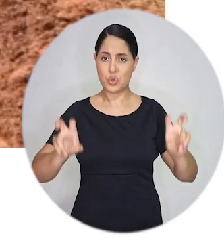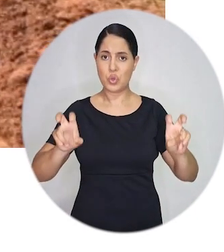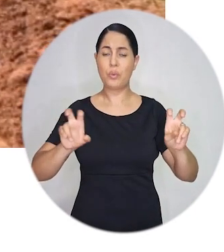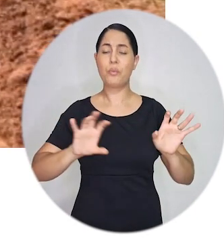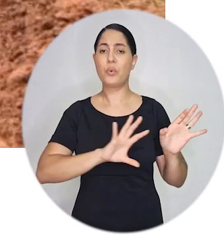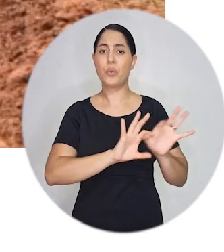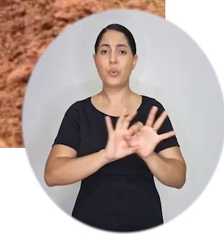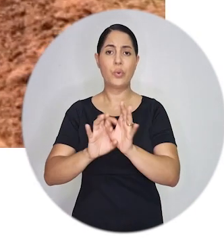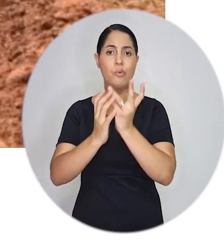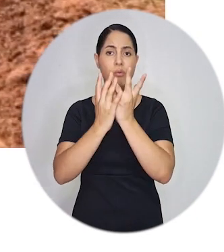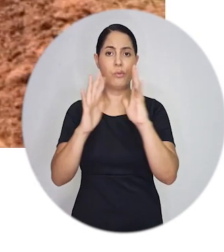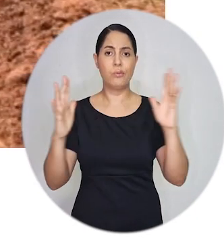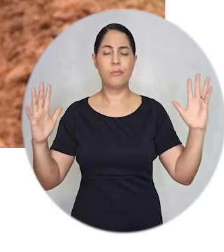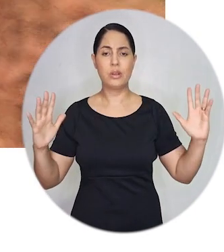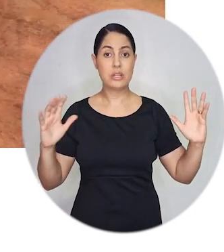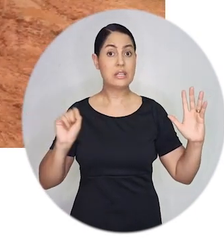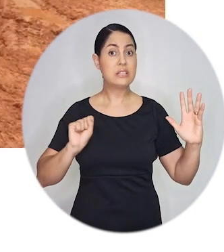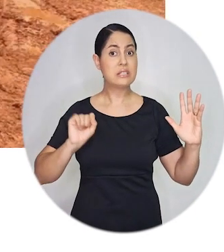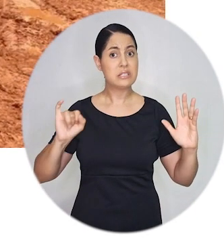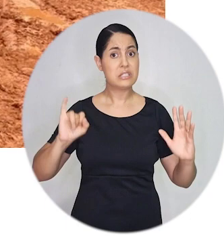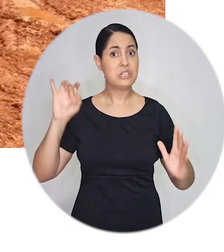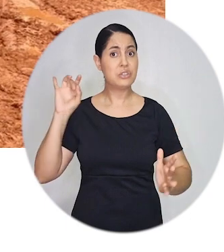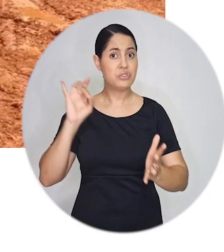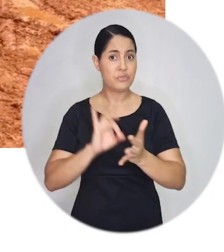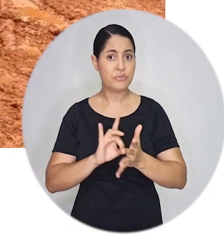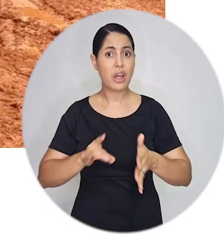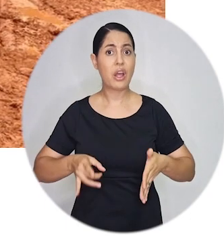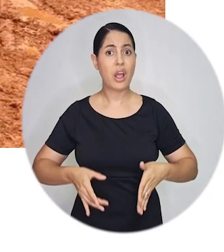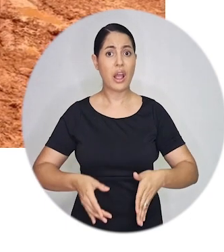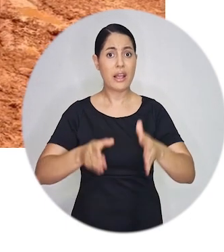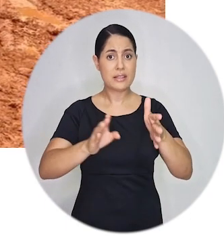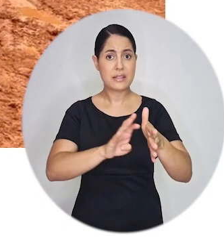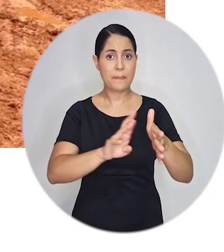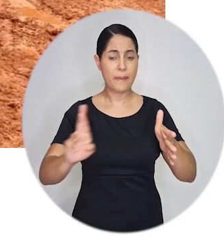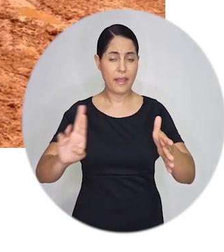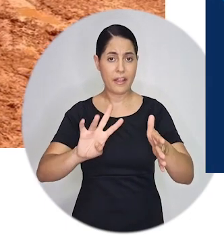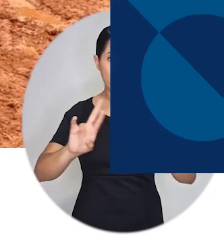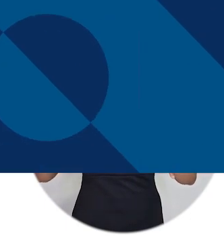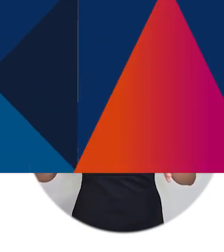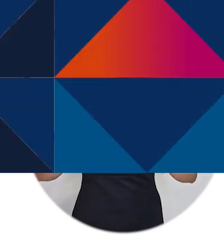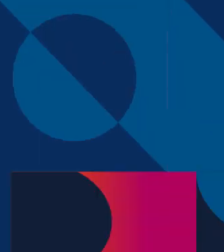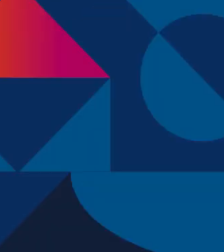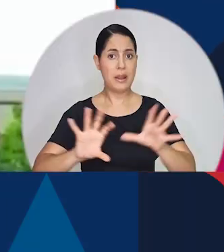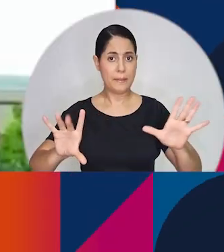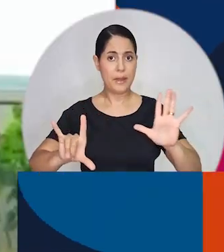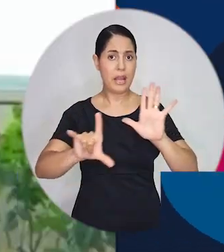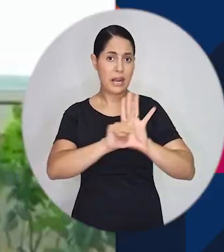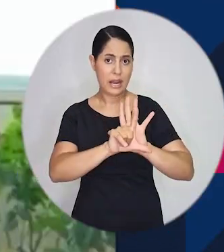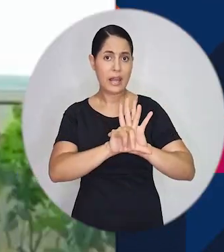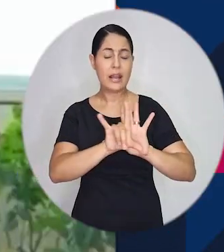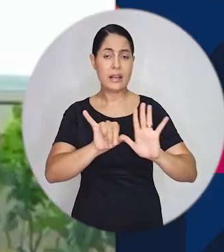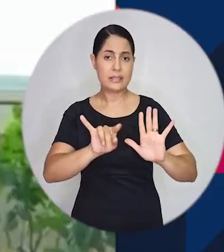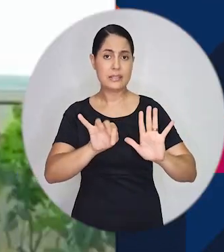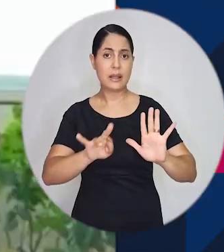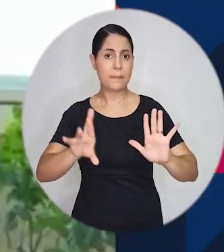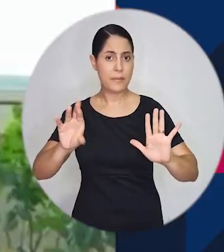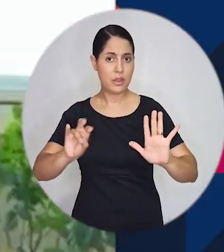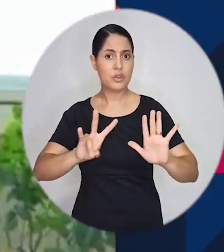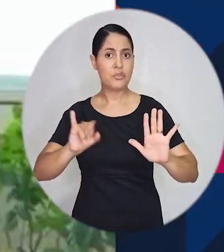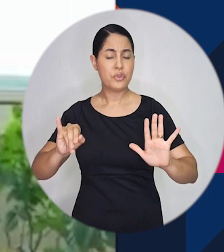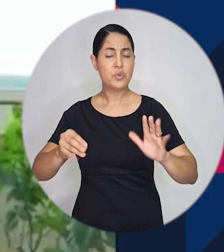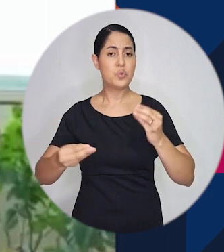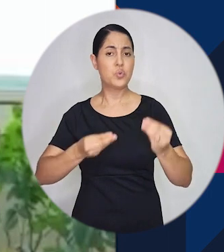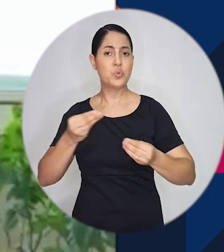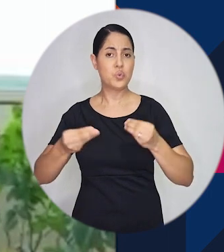de vista ambiental, sobre a necessidade ou não do licenciamento e os entraves do